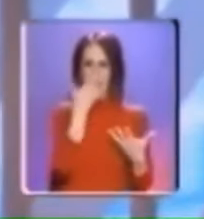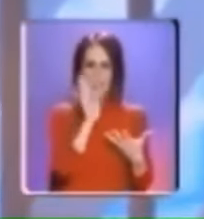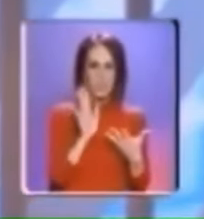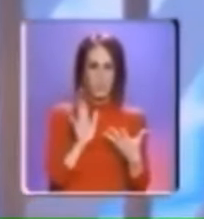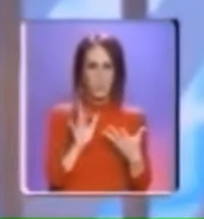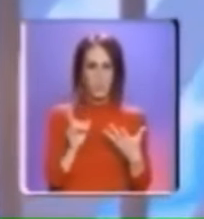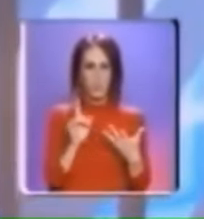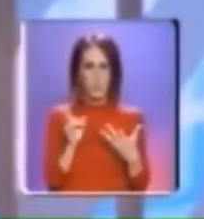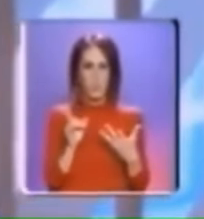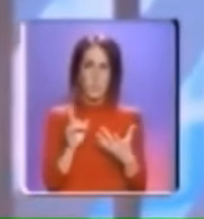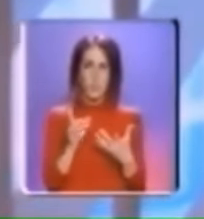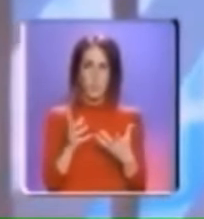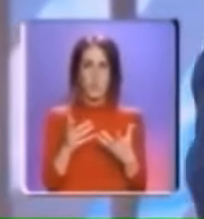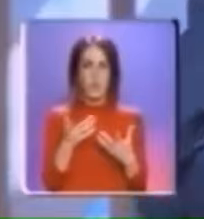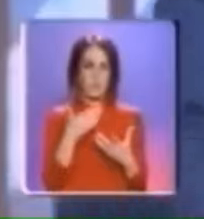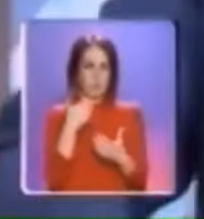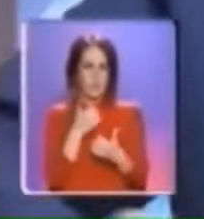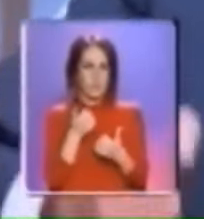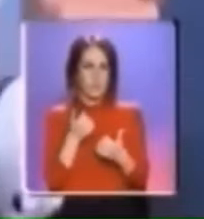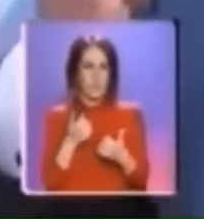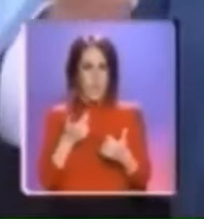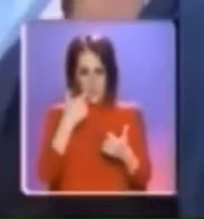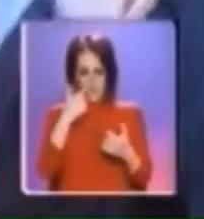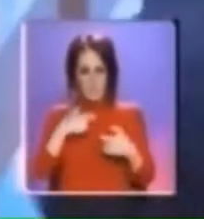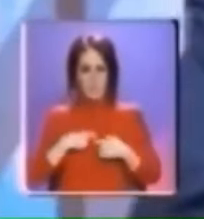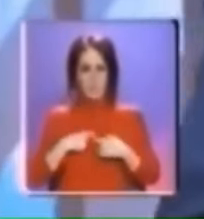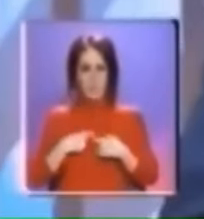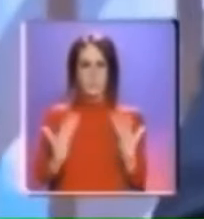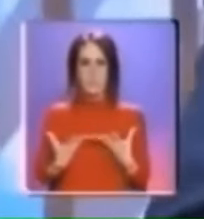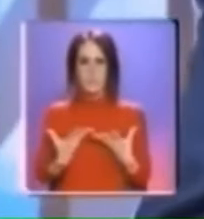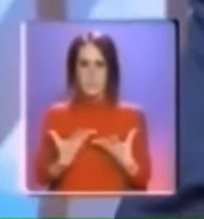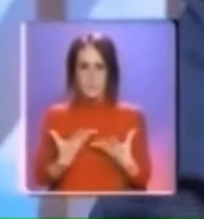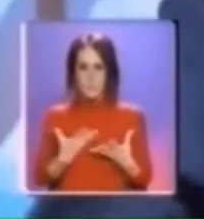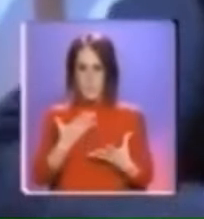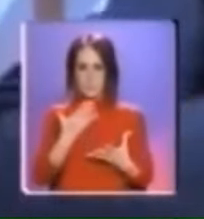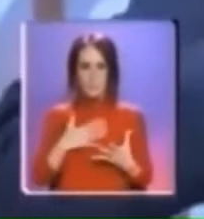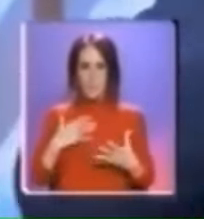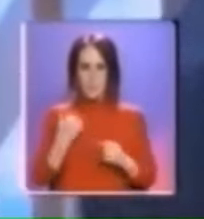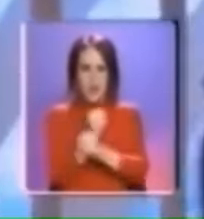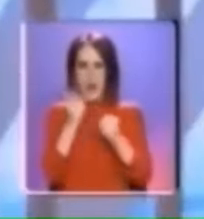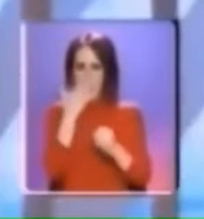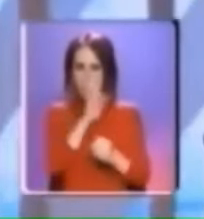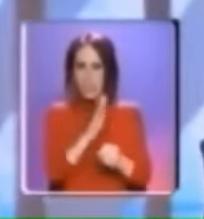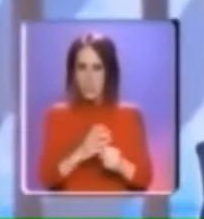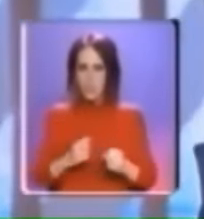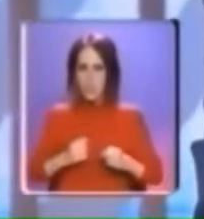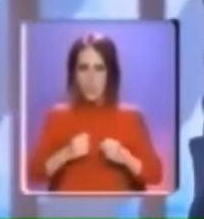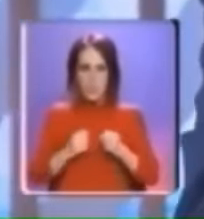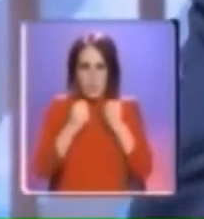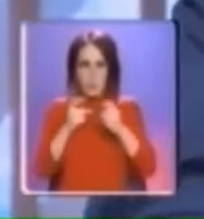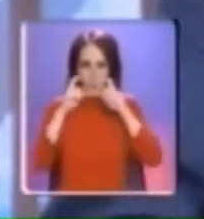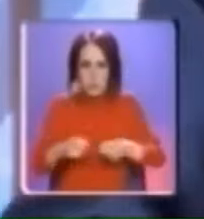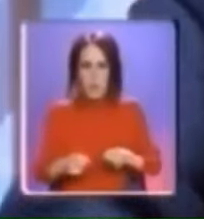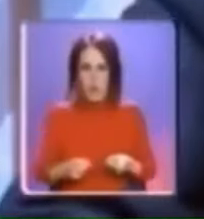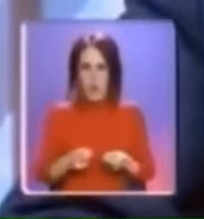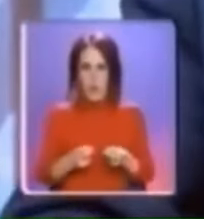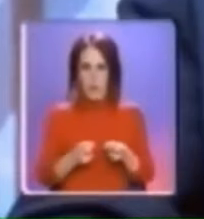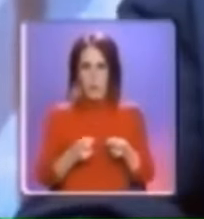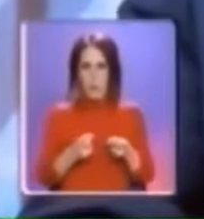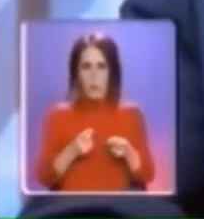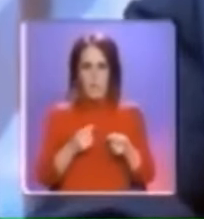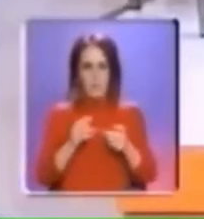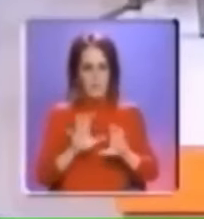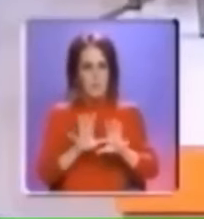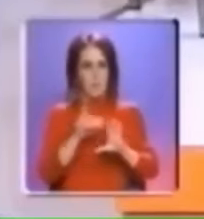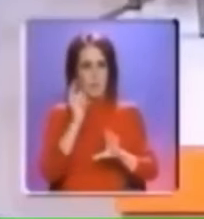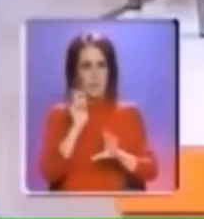se tem procurado responder e cada vez se pode ser juiz mais tarde mas sempre muito cedo normalmente termina-se o